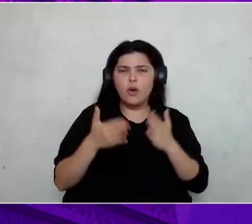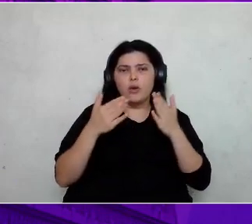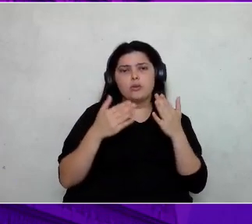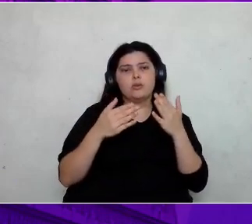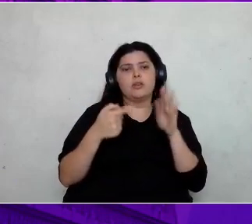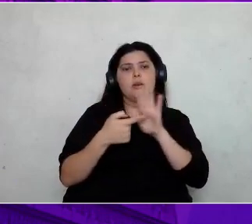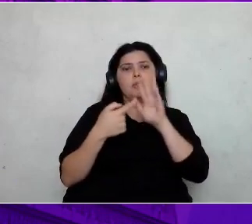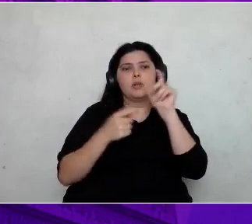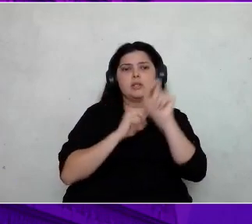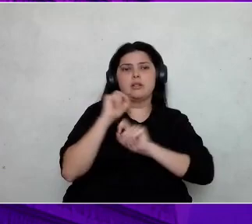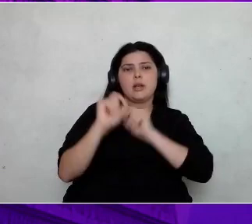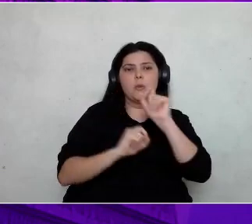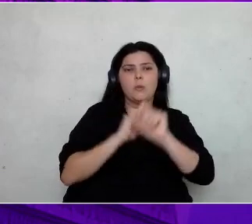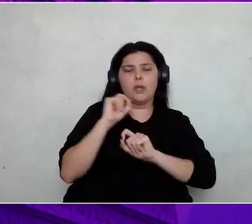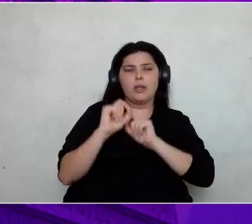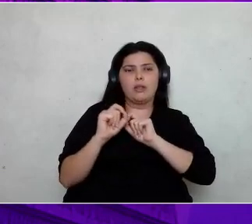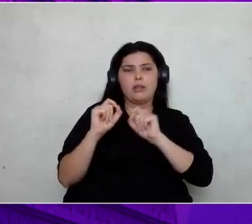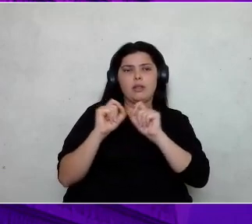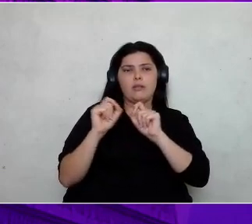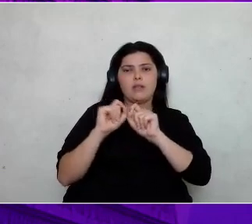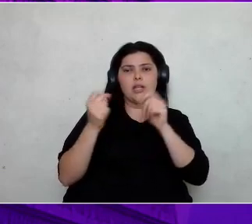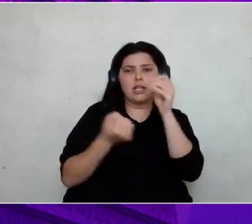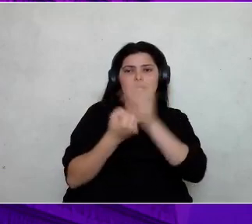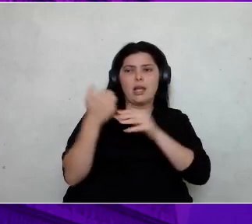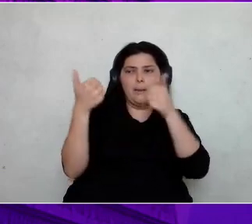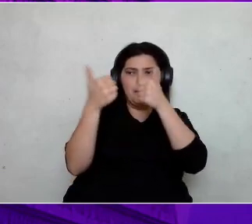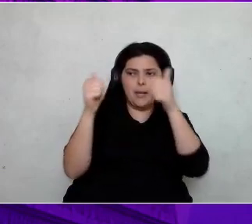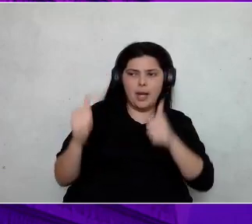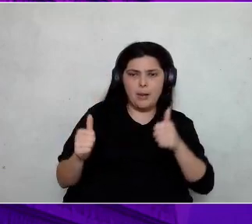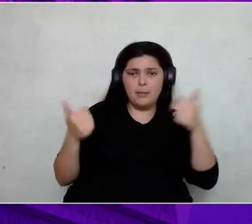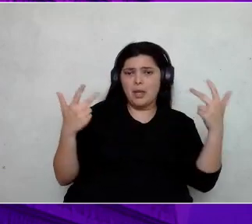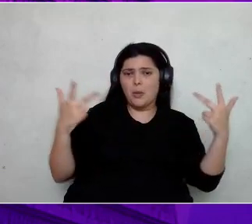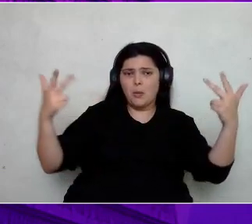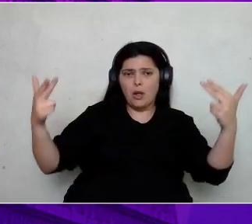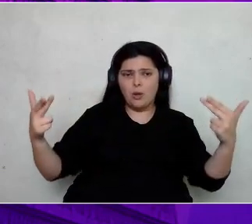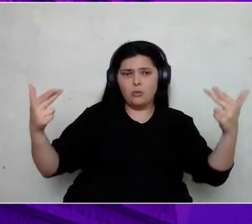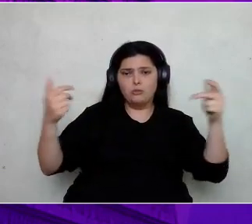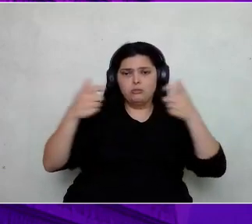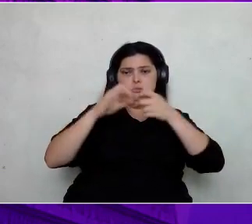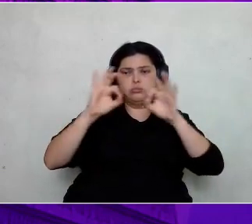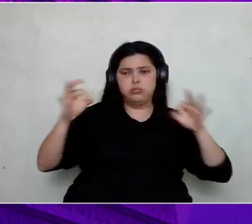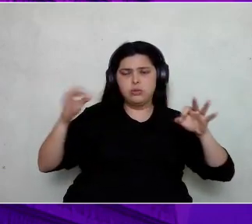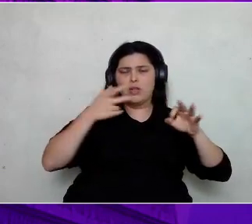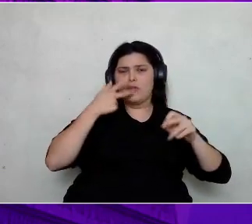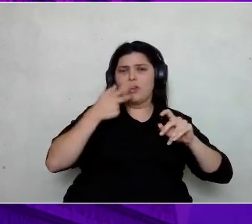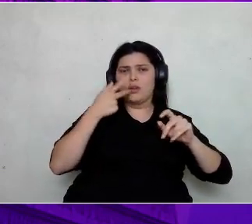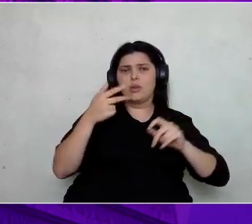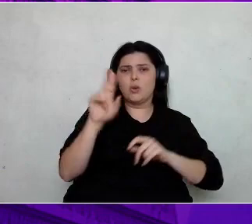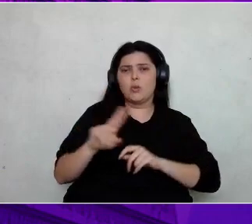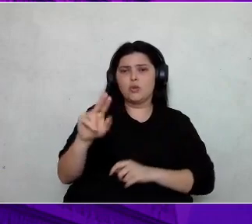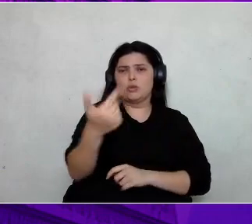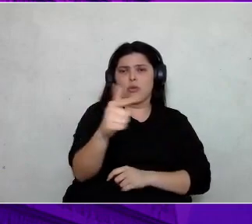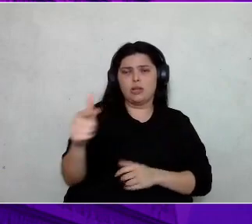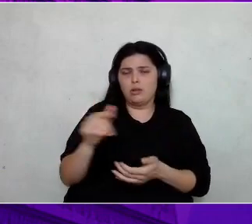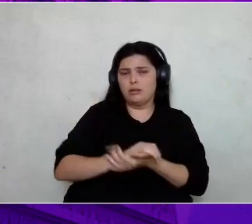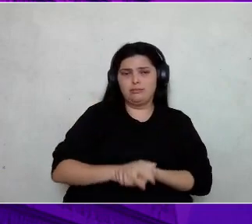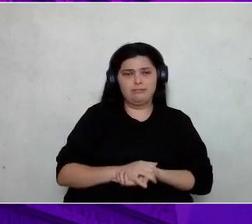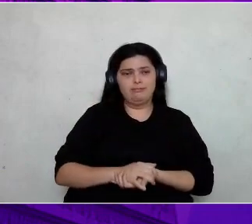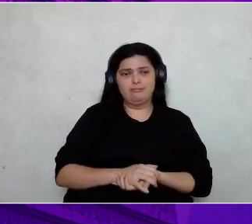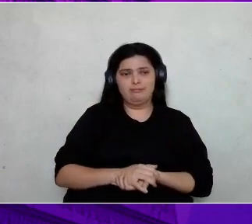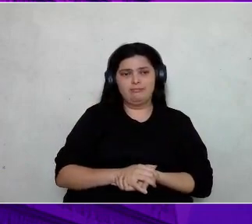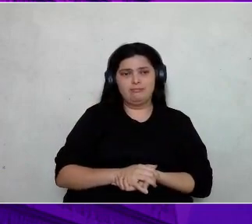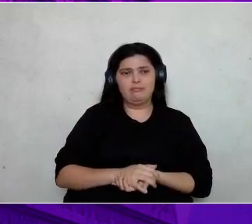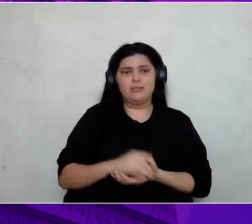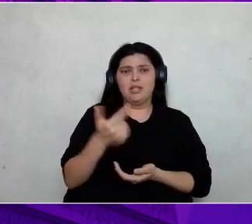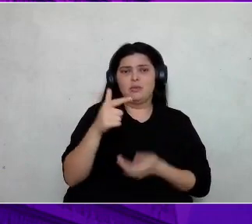para fazer um mapa do império, do tamanho do império, que não preciso dizer para ninguém que não tem utilidade nenhuma, né? Não tem um mapa assim, não serve